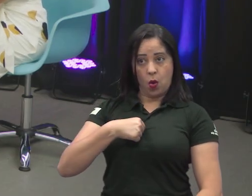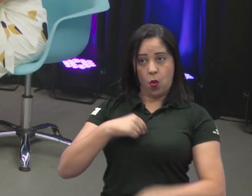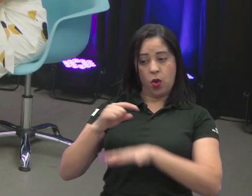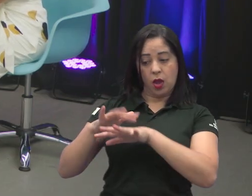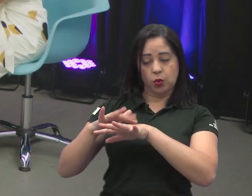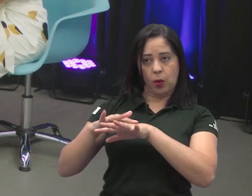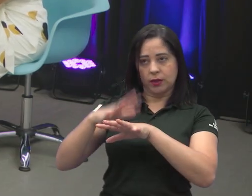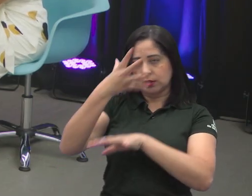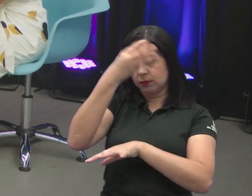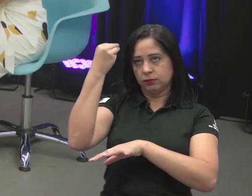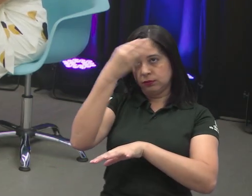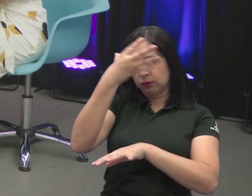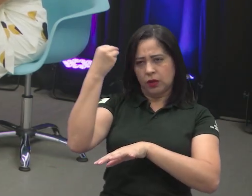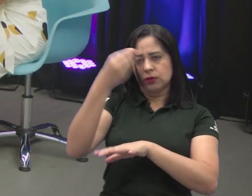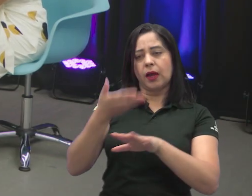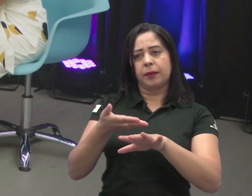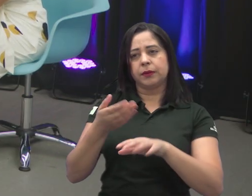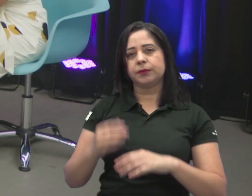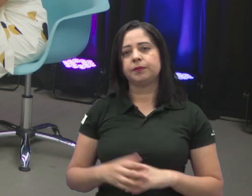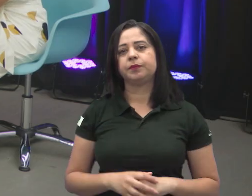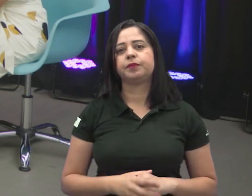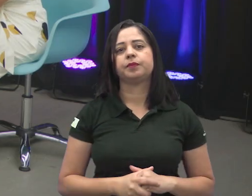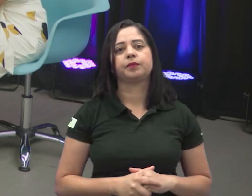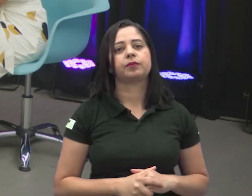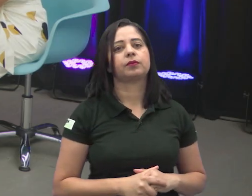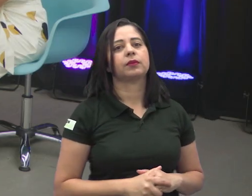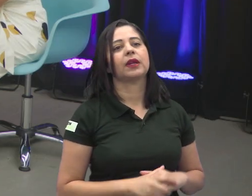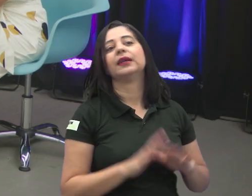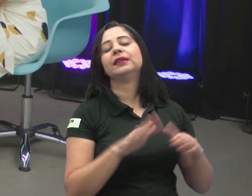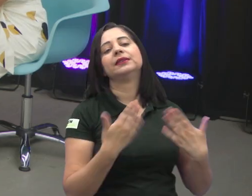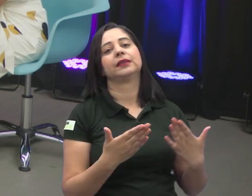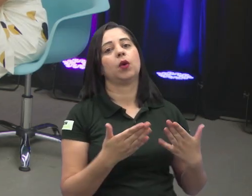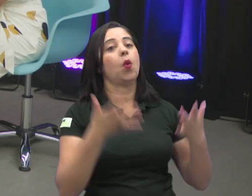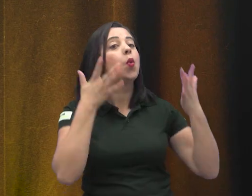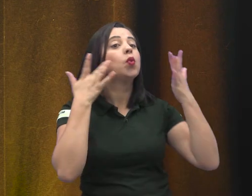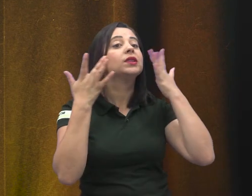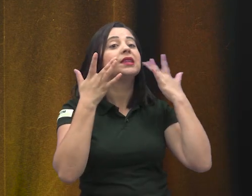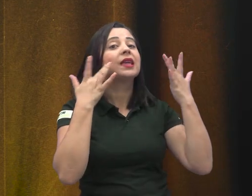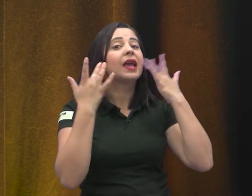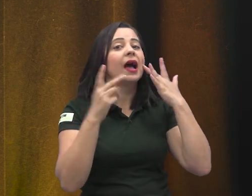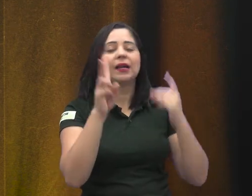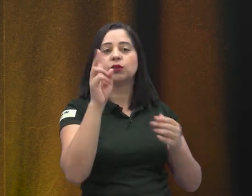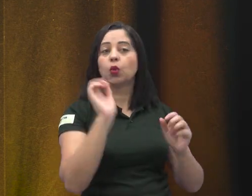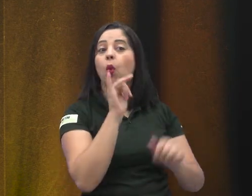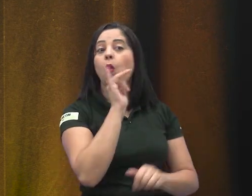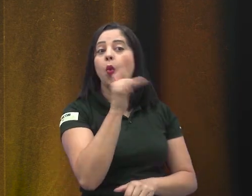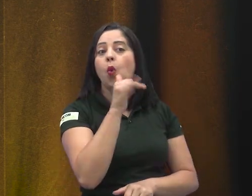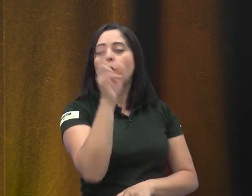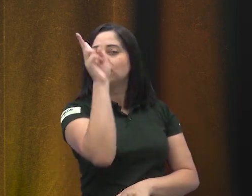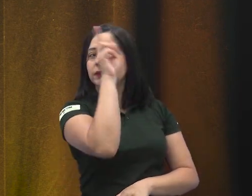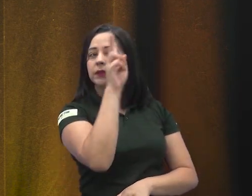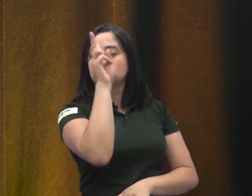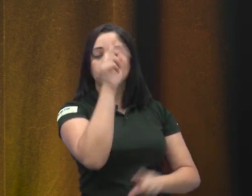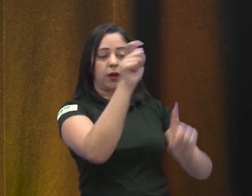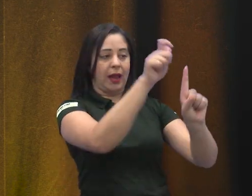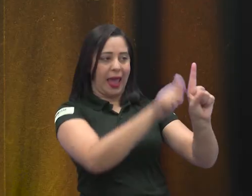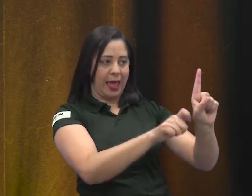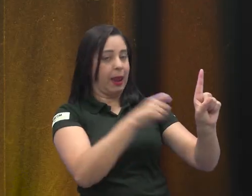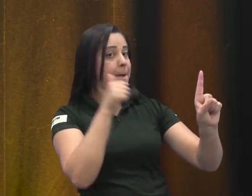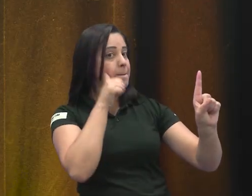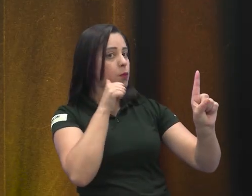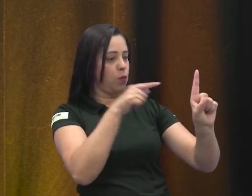que você retrata, né, essa história. Minha Mãe, Alzheimer é a história de uma mulher